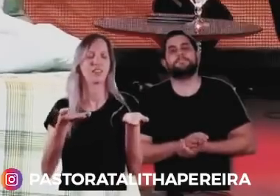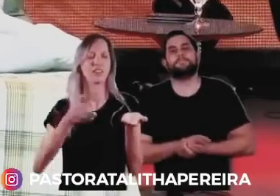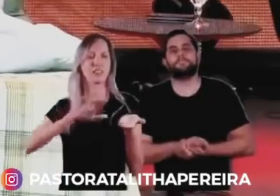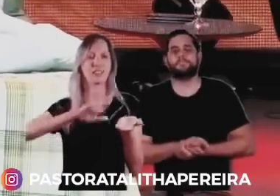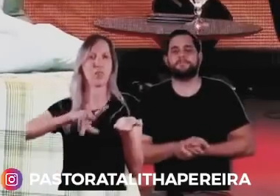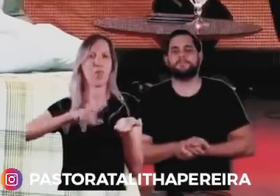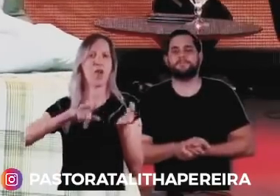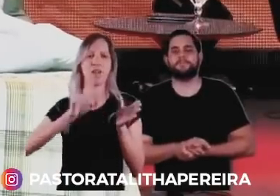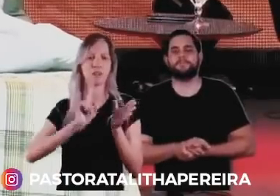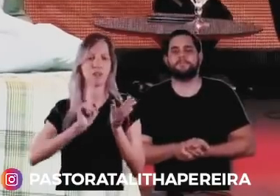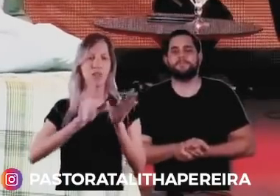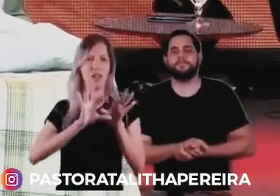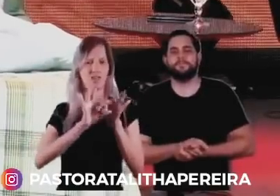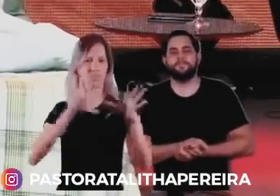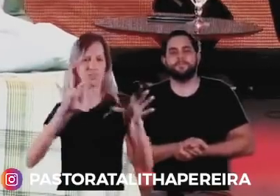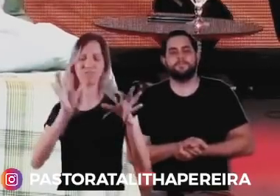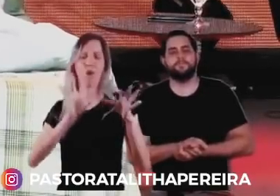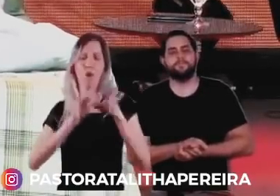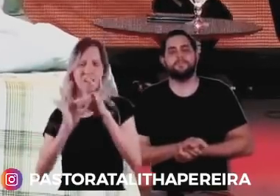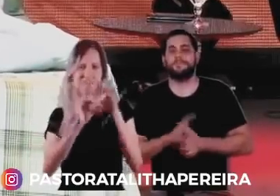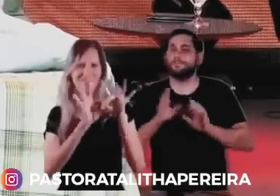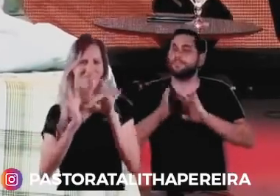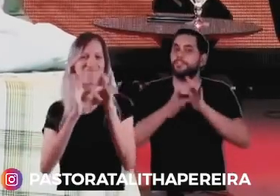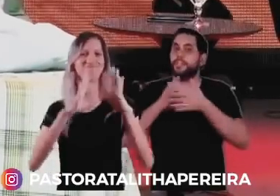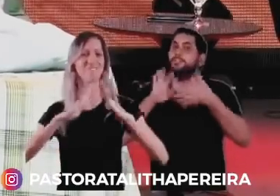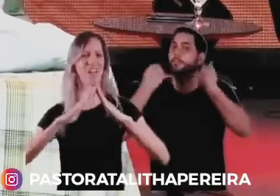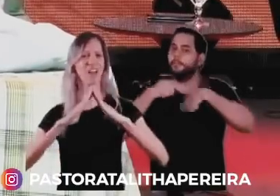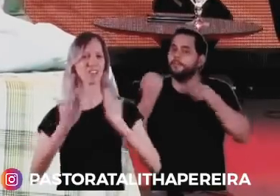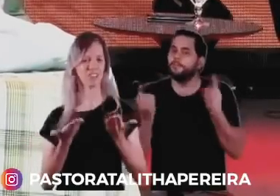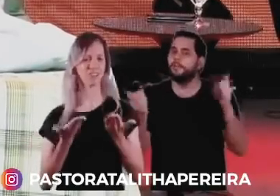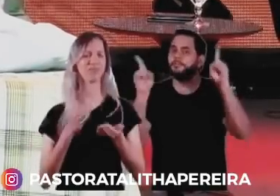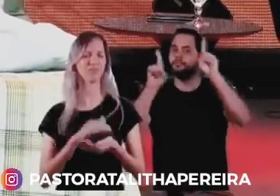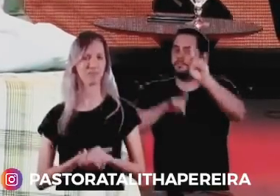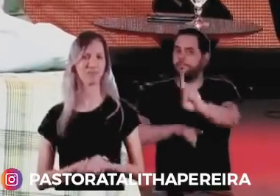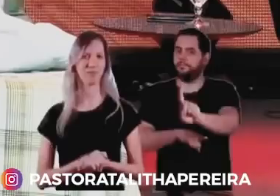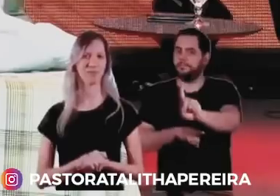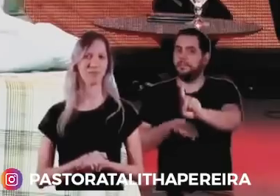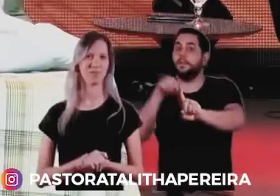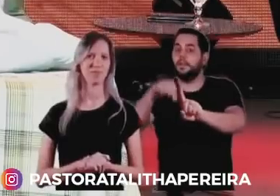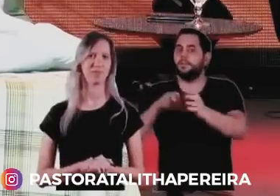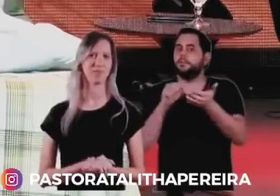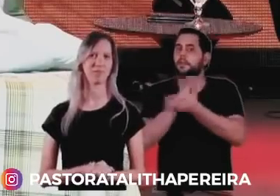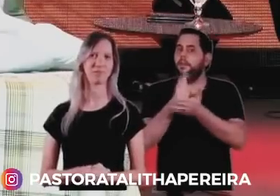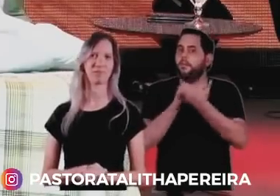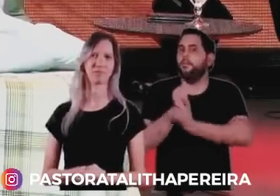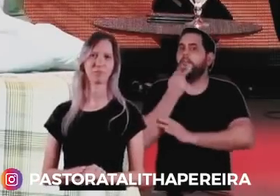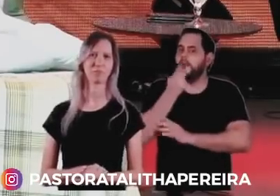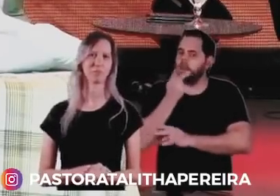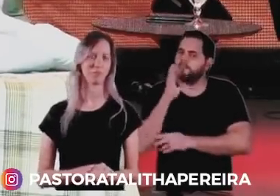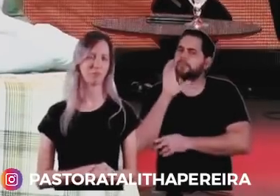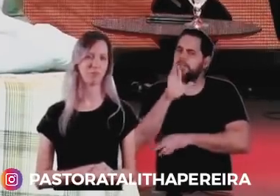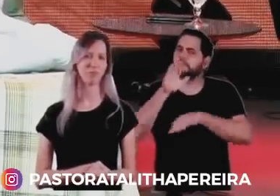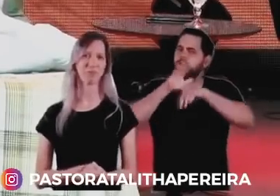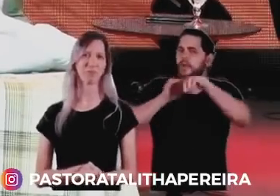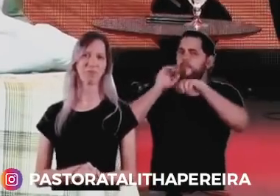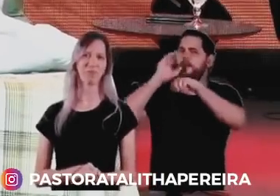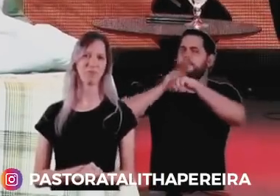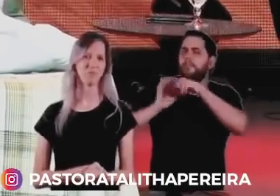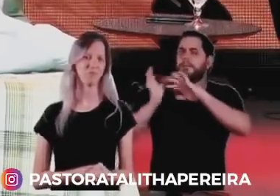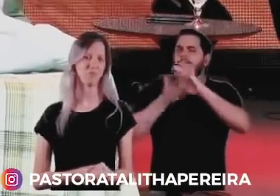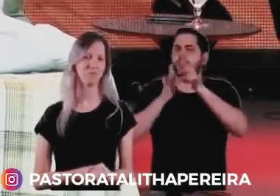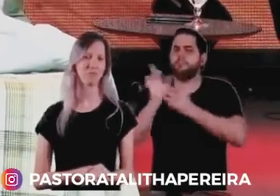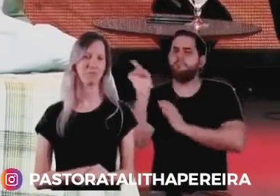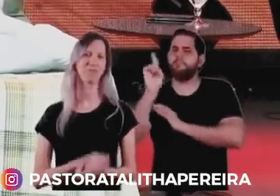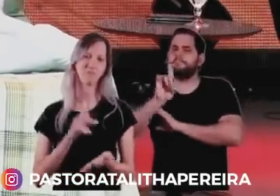a harmonia do lar. E Jesus tem que estar sempre presente, né? Essa música, ela fala forte. A gente chamando Jesus para dentro do nosso